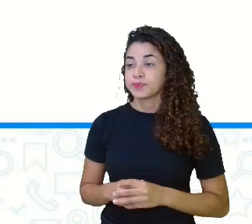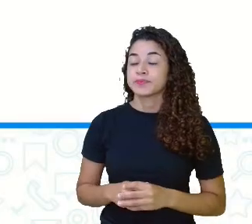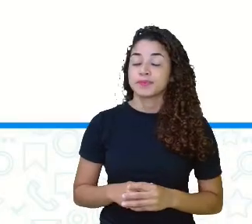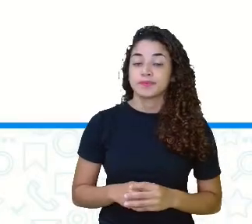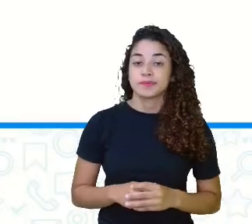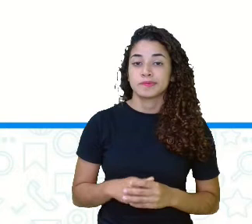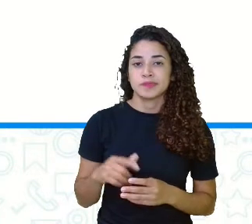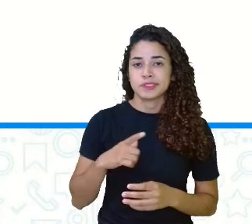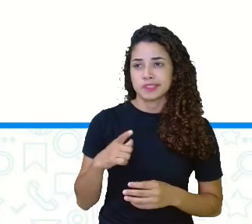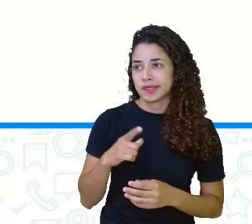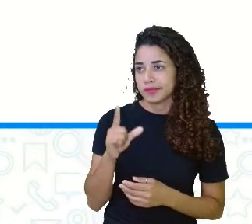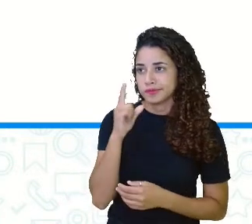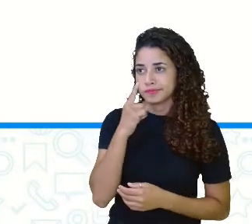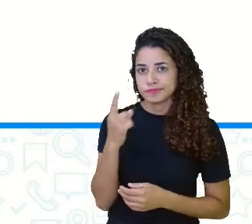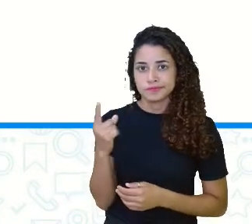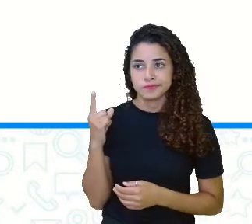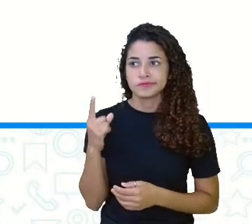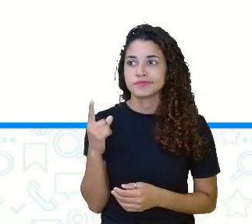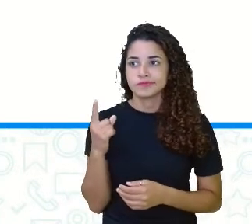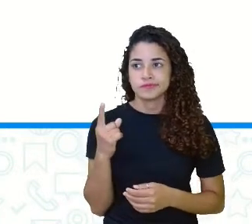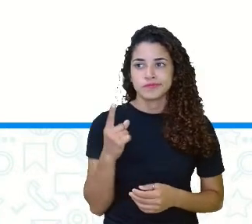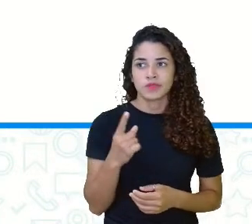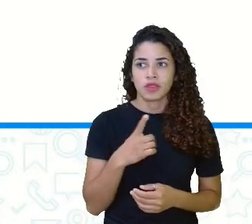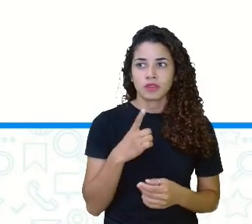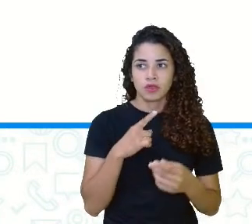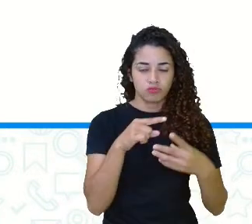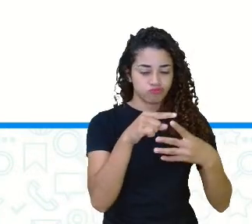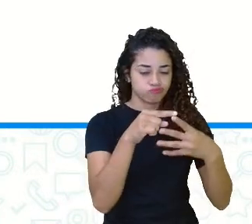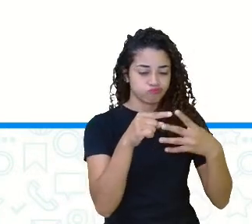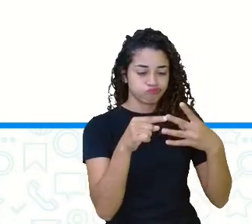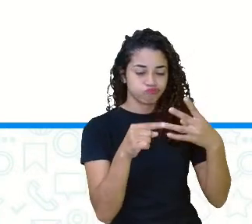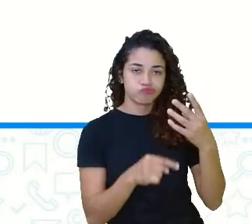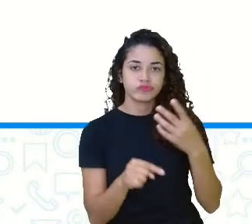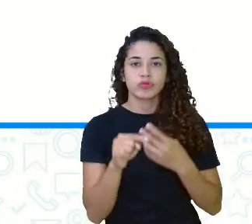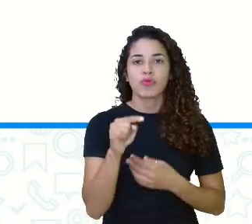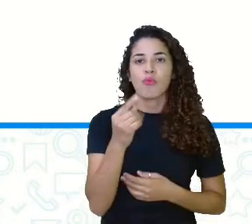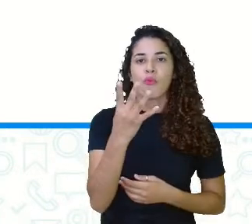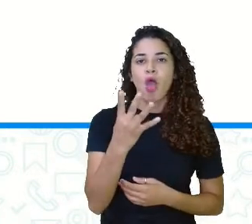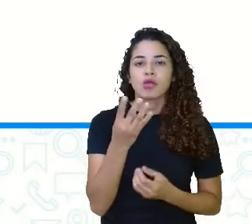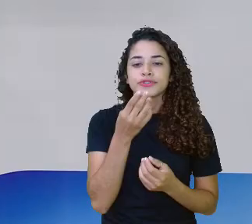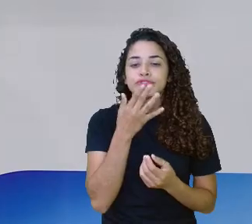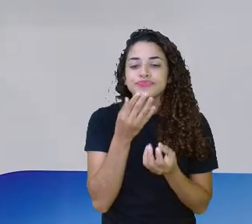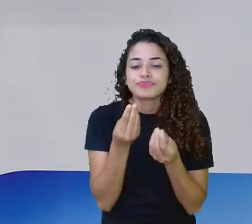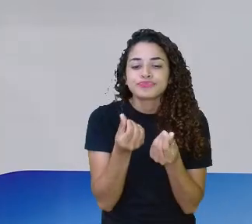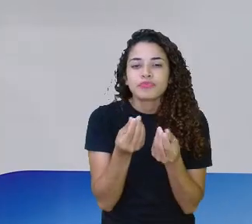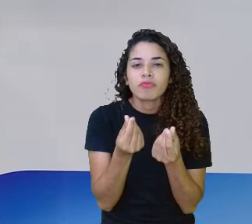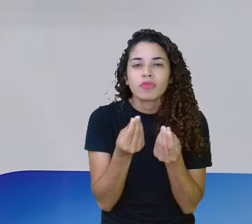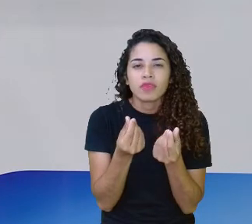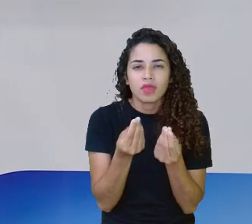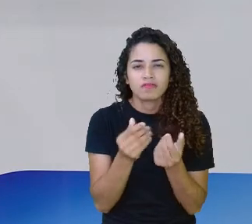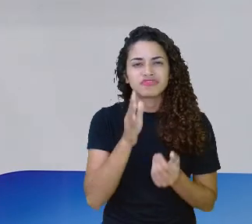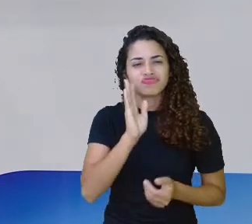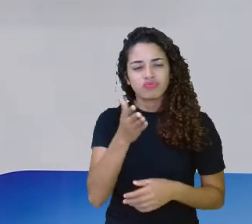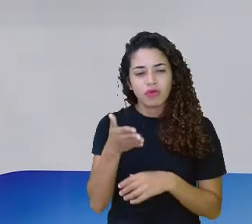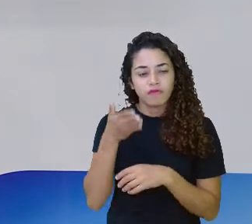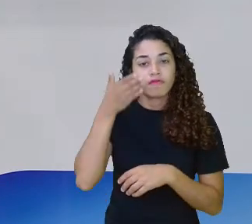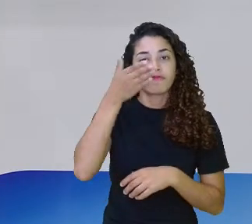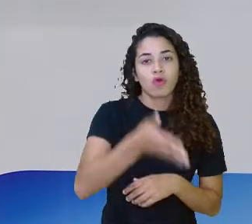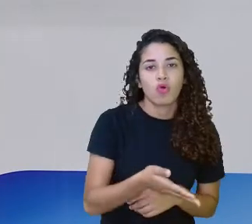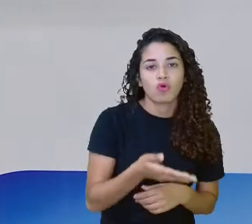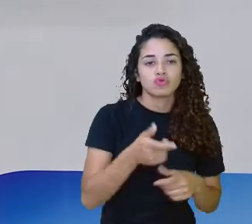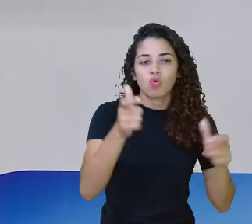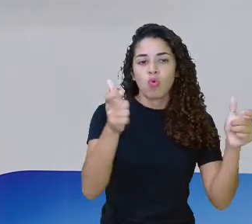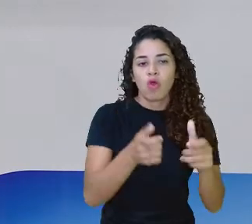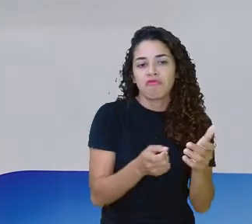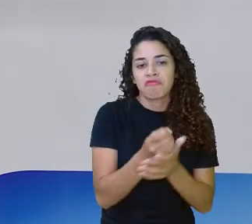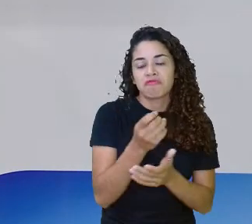Nessa situação, eu tenho quatro sabores de sorvete diferentes. Você já chegou numa sorveteria e precisou